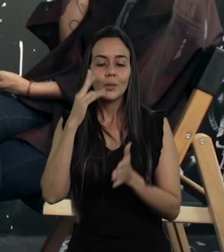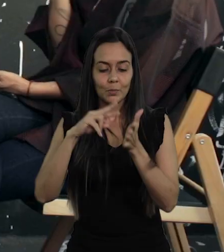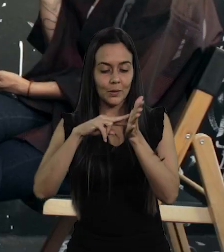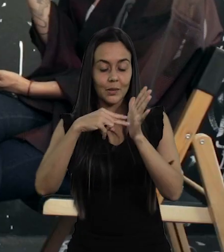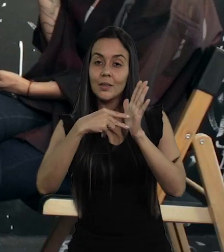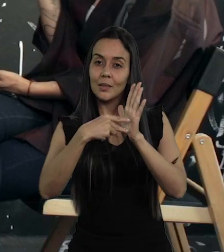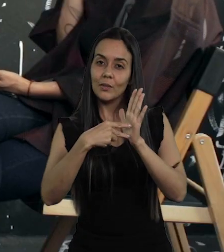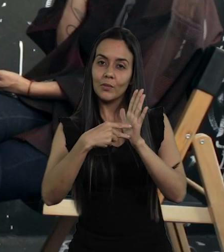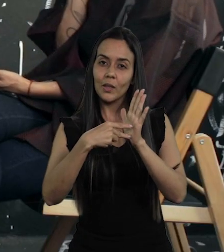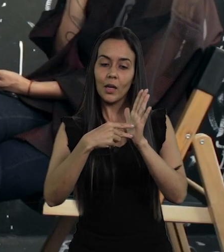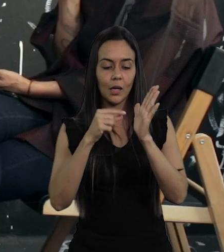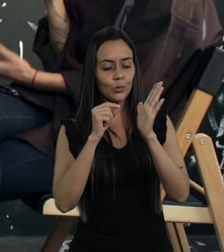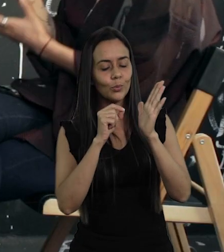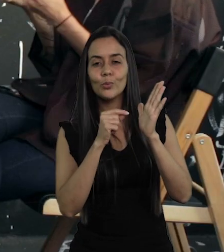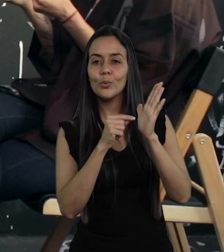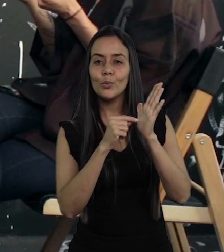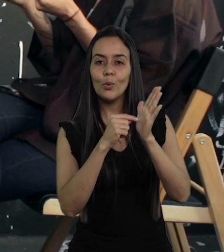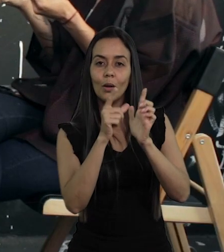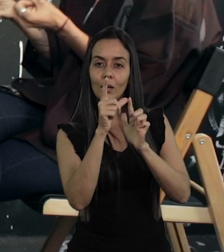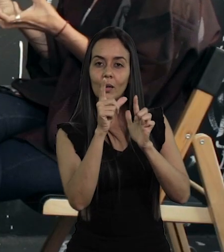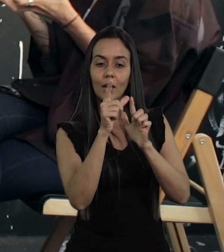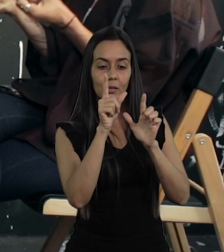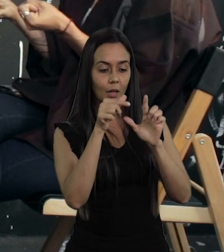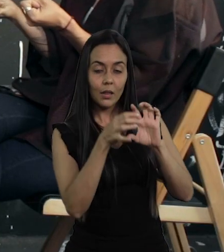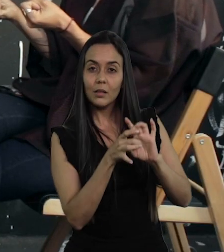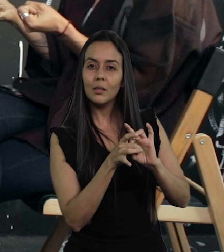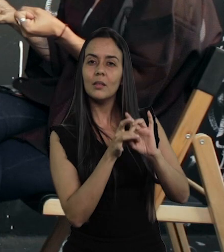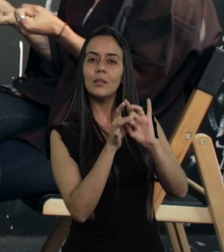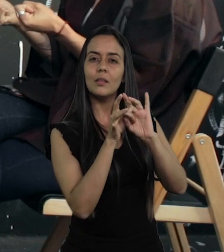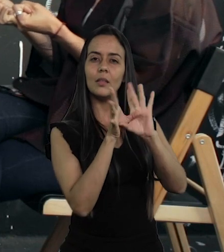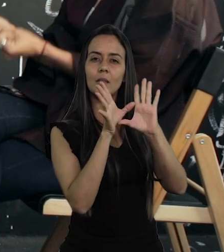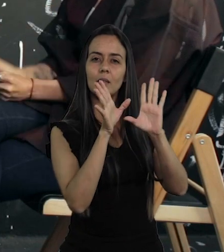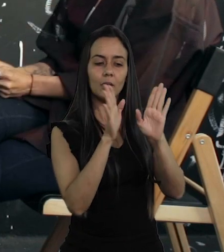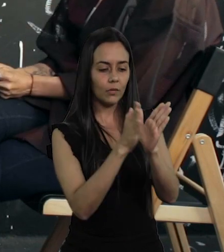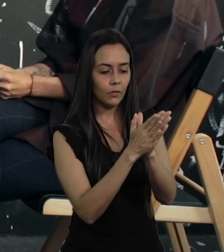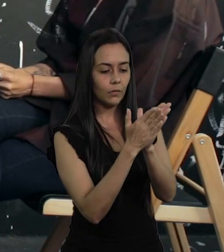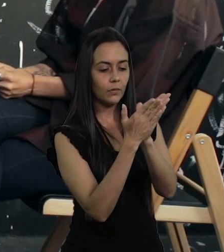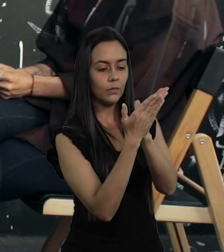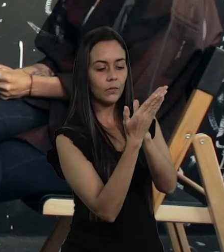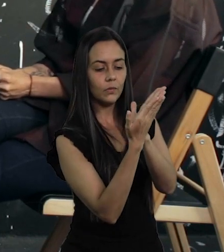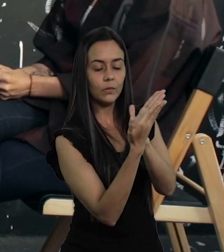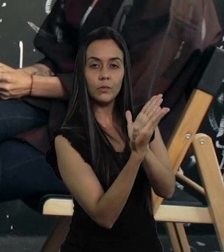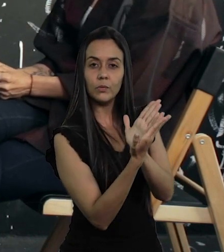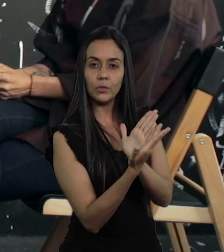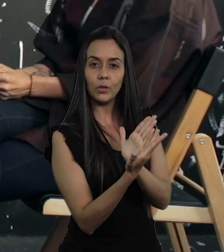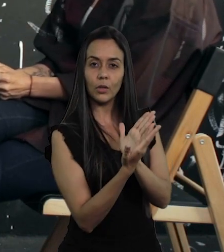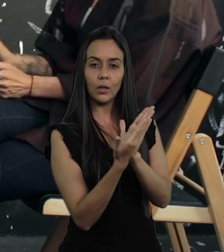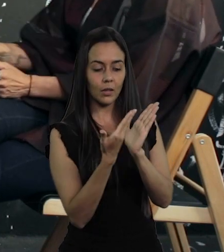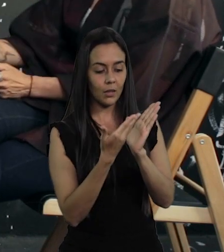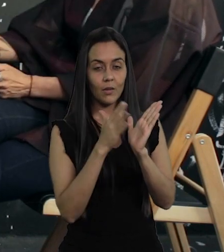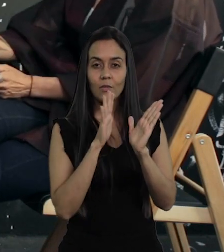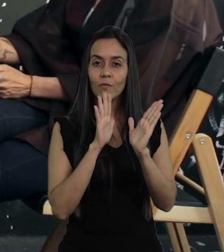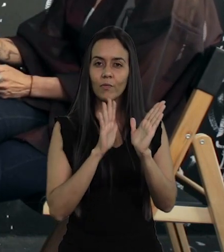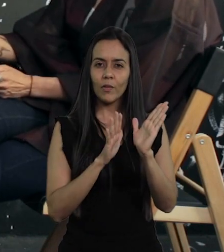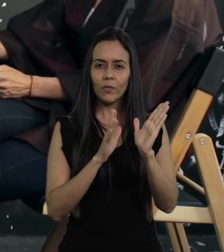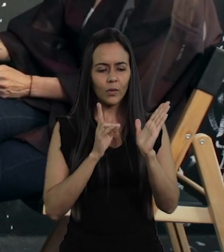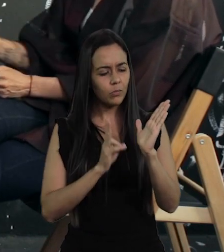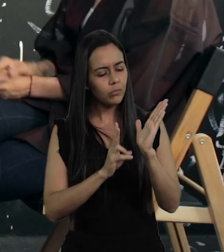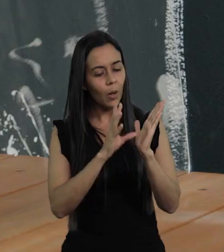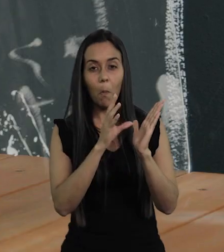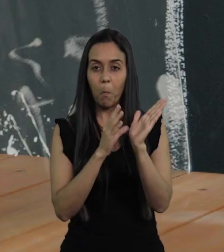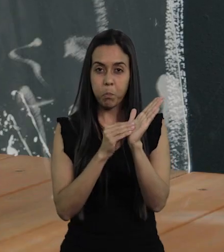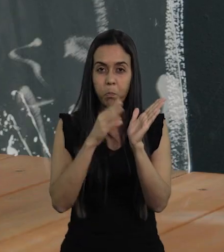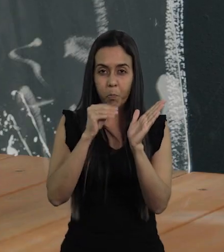né? A gente tem isso parecido, né? De sentir que o livro é algo que fica, né? Eu acho que tátil, assim,